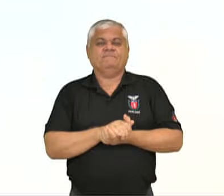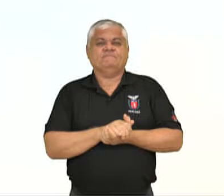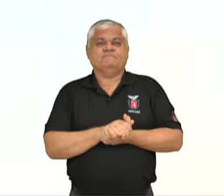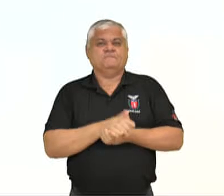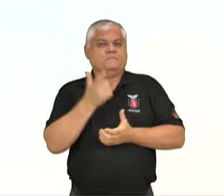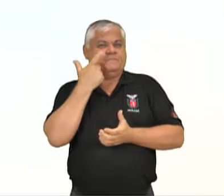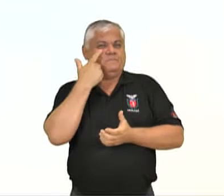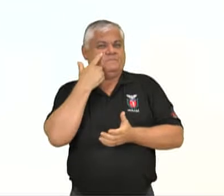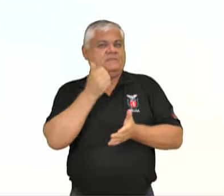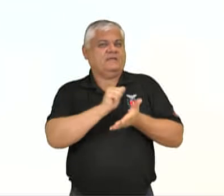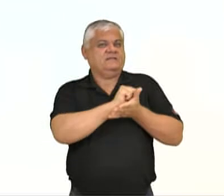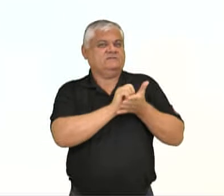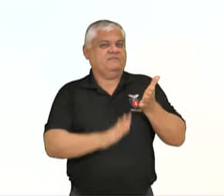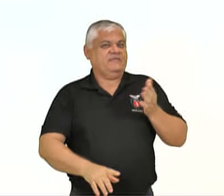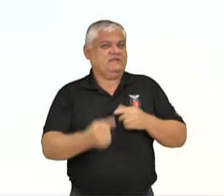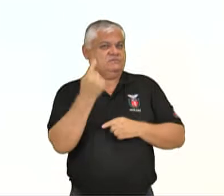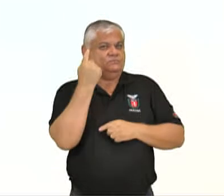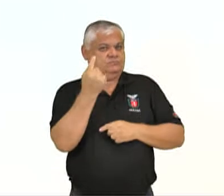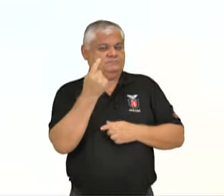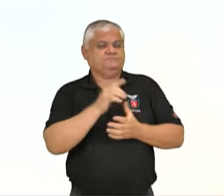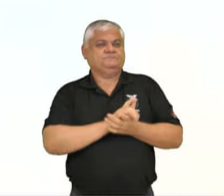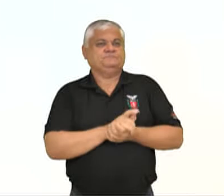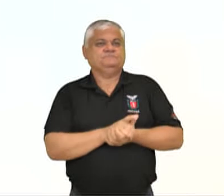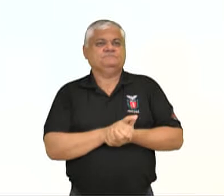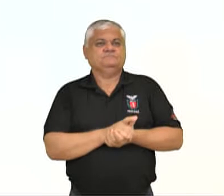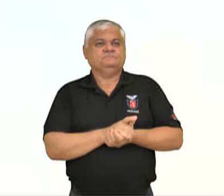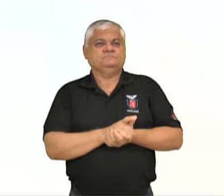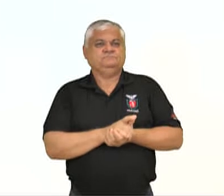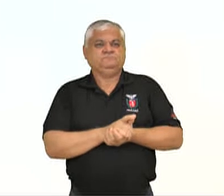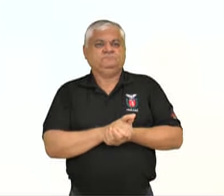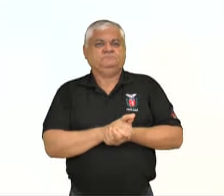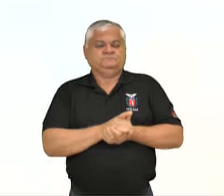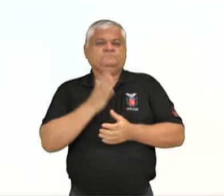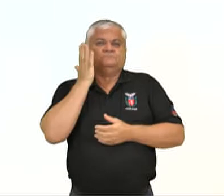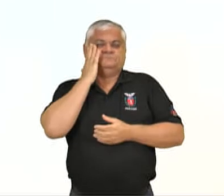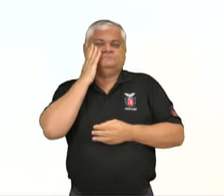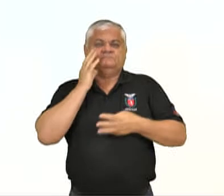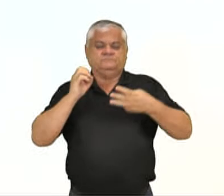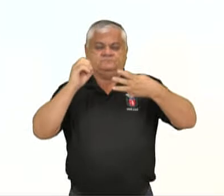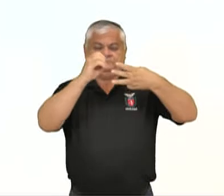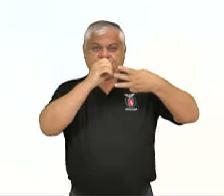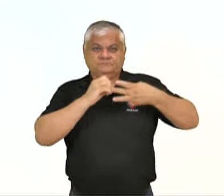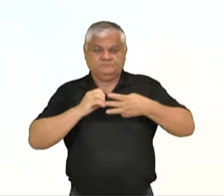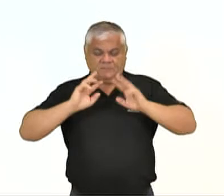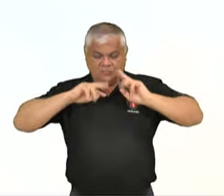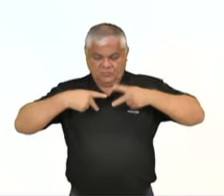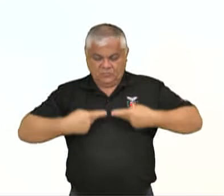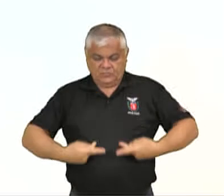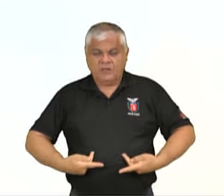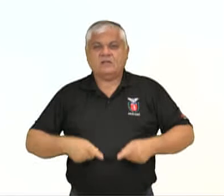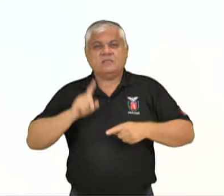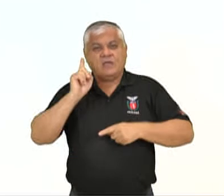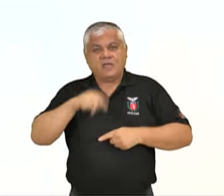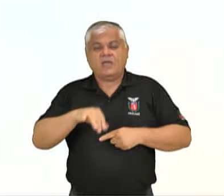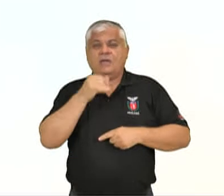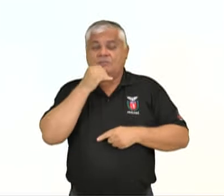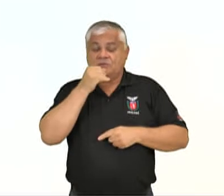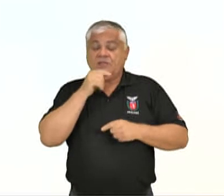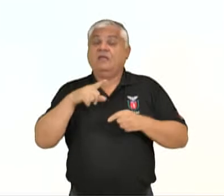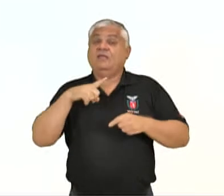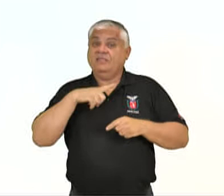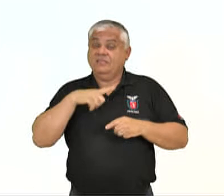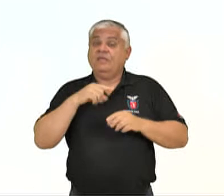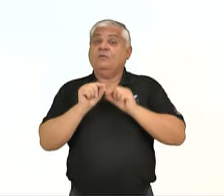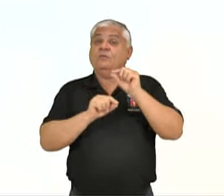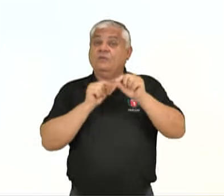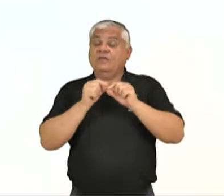Agora vamos para a nossa primeira atividade, então. Sabe-se que as células humanas caracterizam-se por serem eucariontes